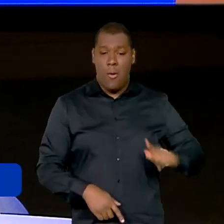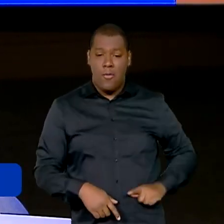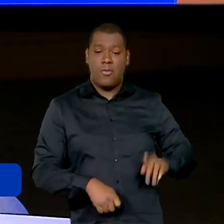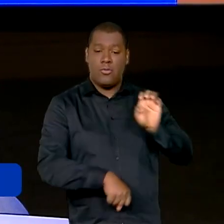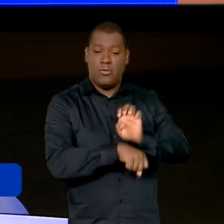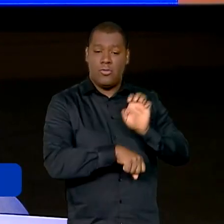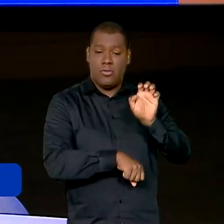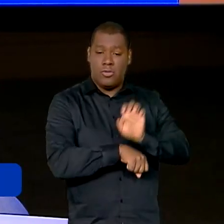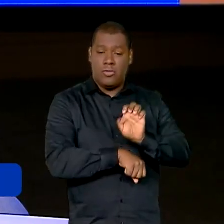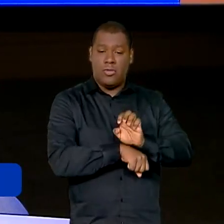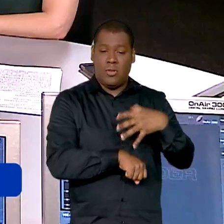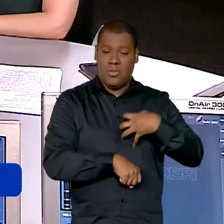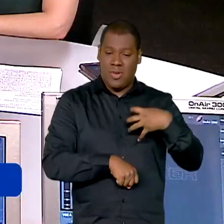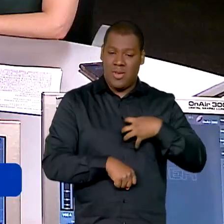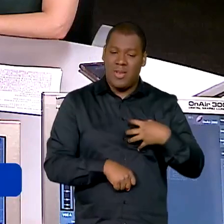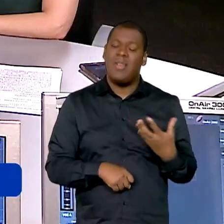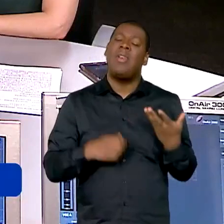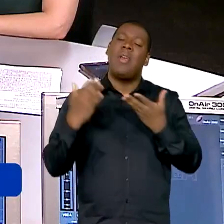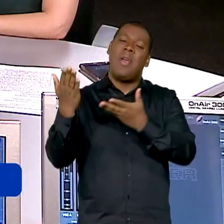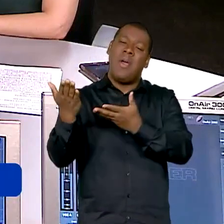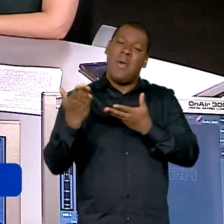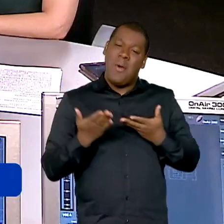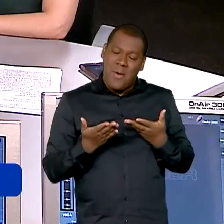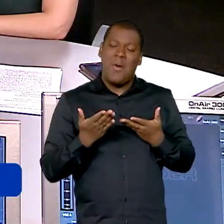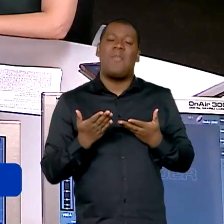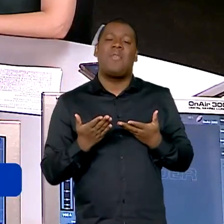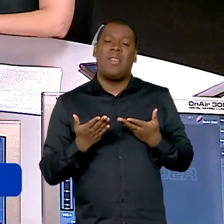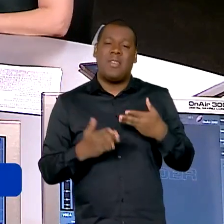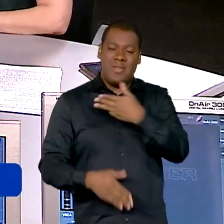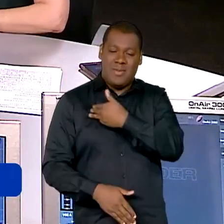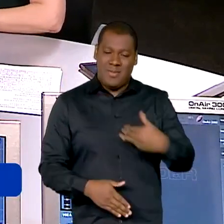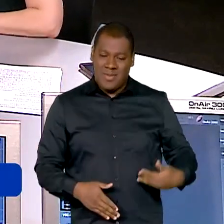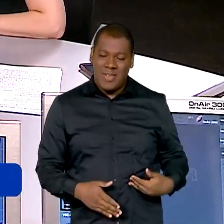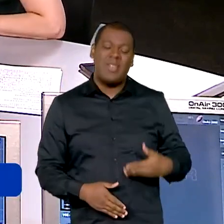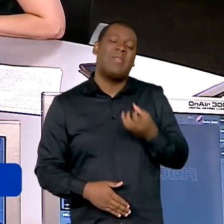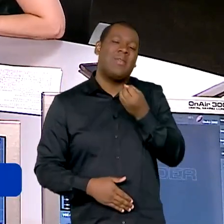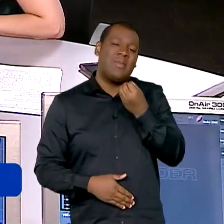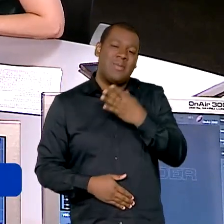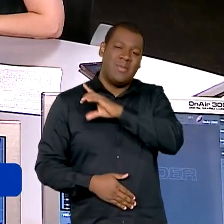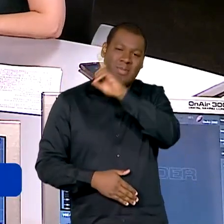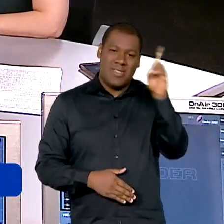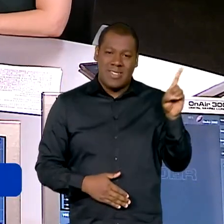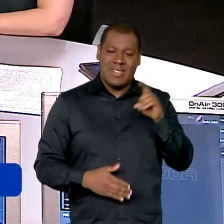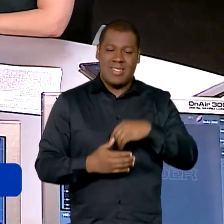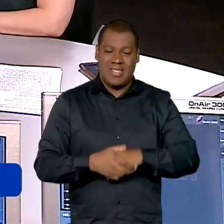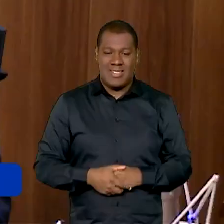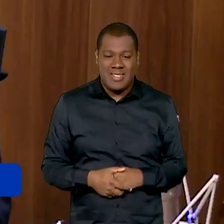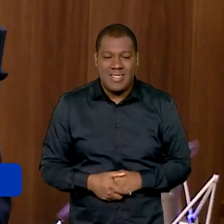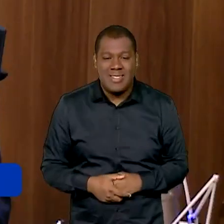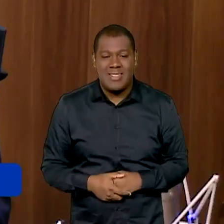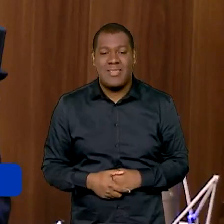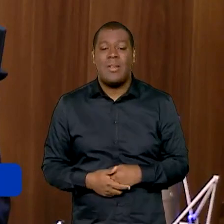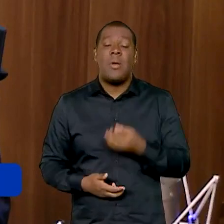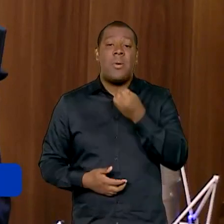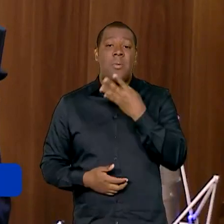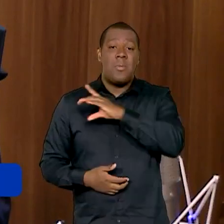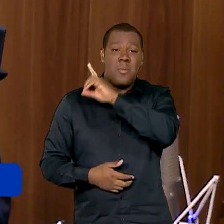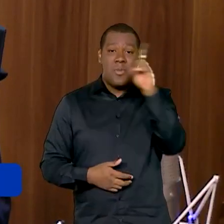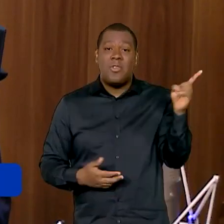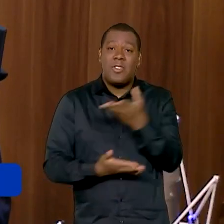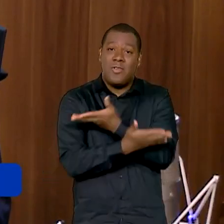turno. Prazer recebê-lo mais uma vez aqui, ministro. Bom dia. Bom dia, Karine. Bom dia a todos os amigos e amigas aqui que